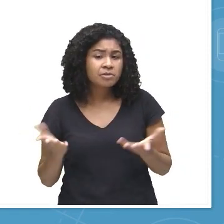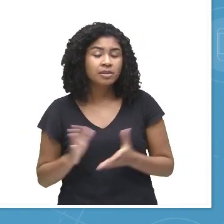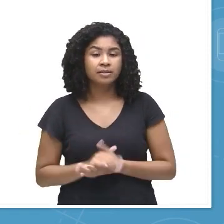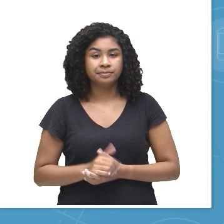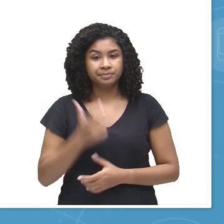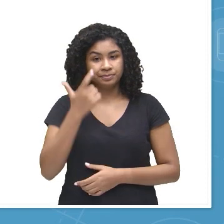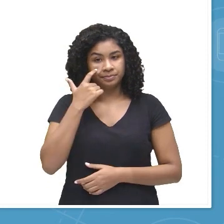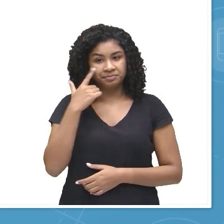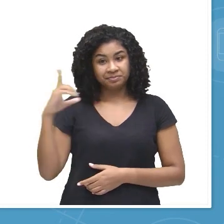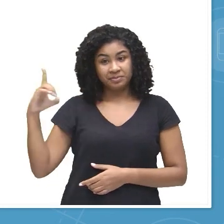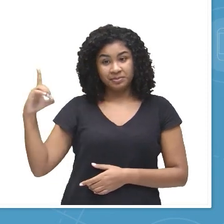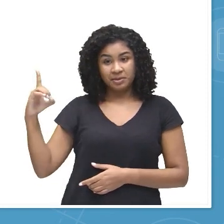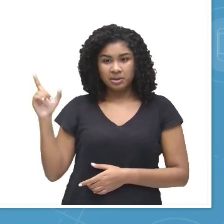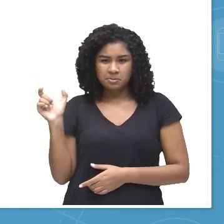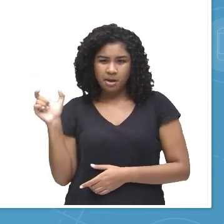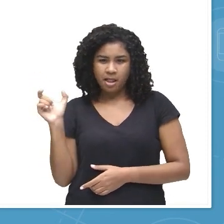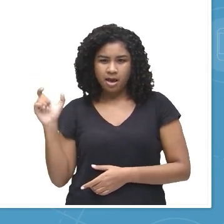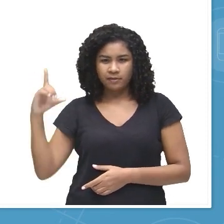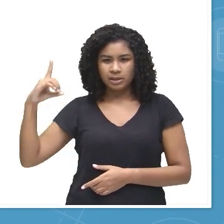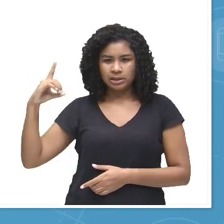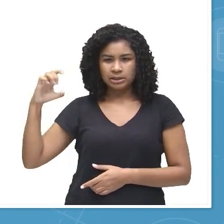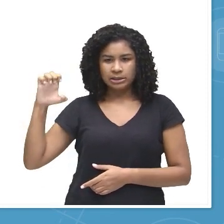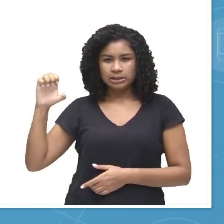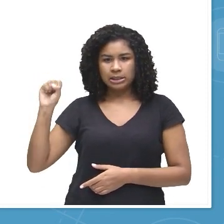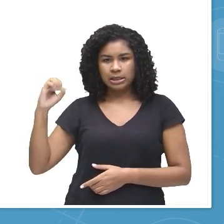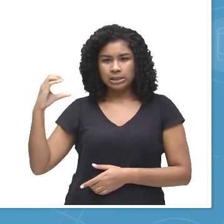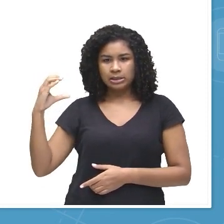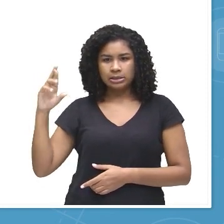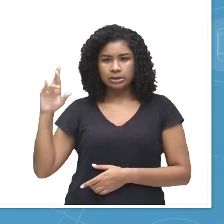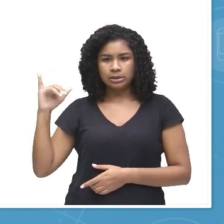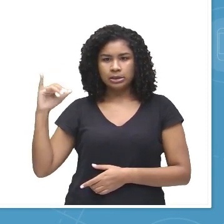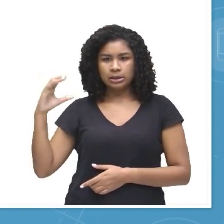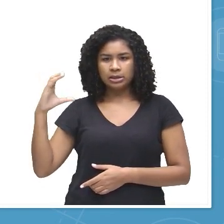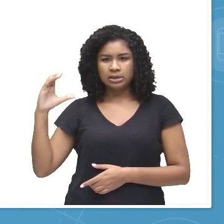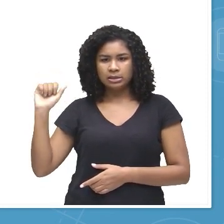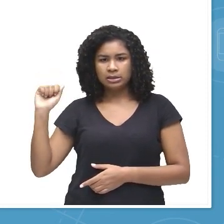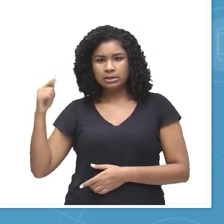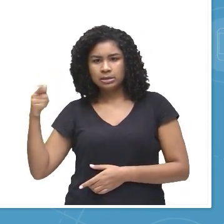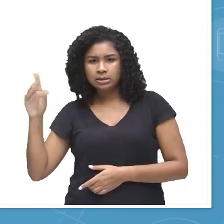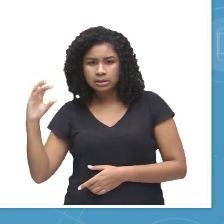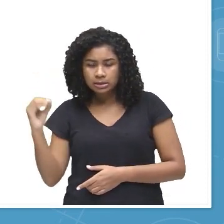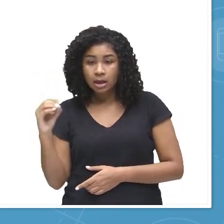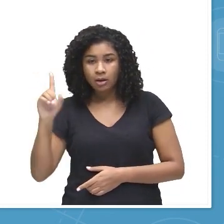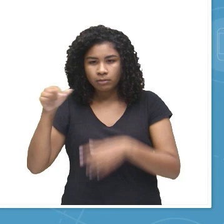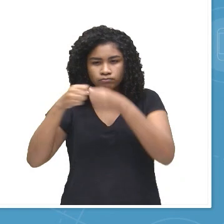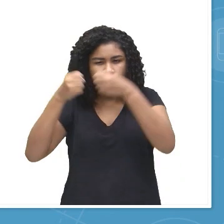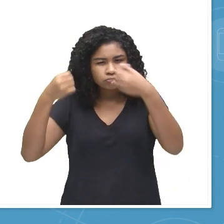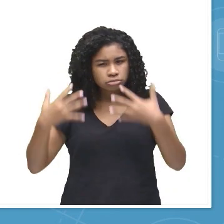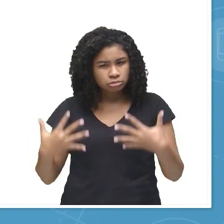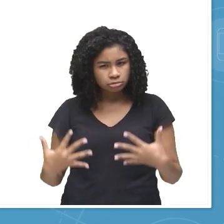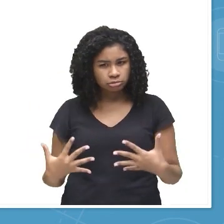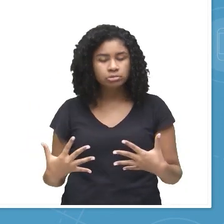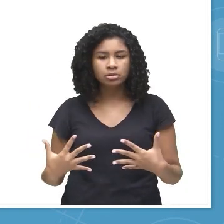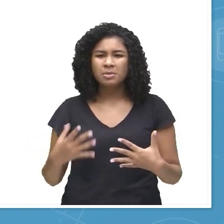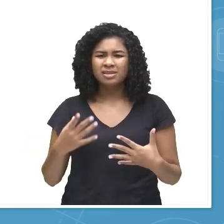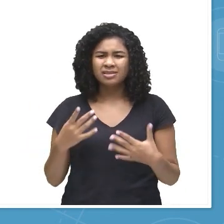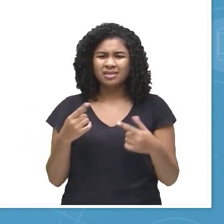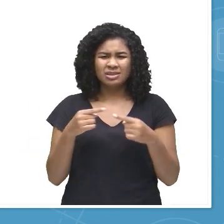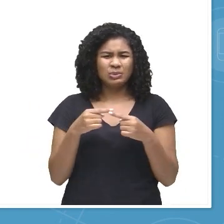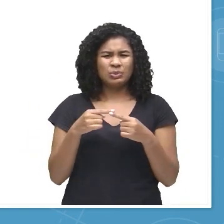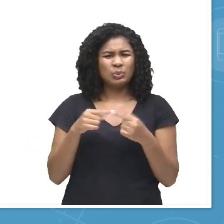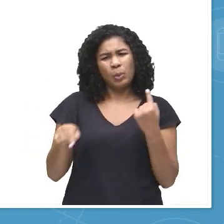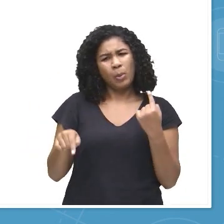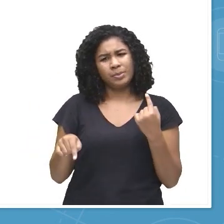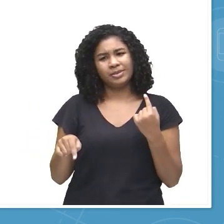palavra descrição. E a palavra descrição não tem nada a ver com o que a gente estudou na aula anterior, não tem nada a ver com